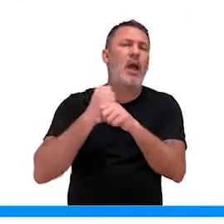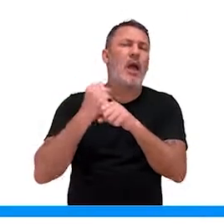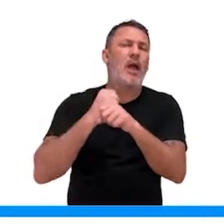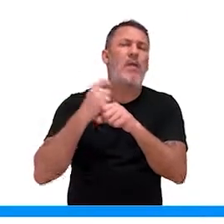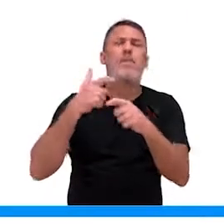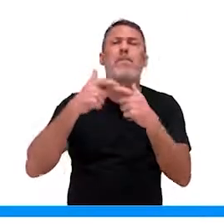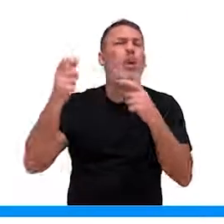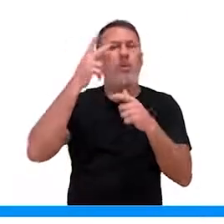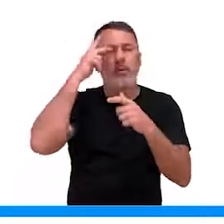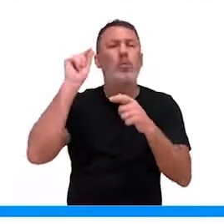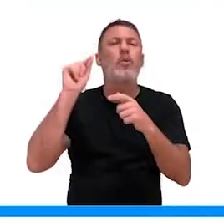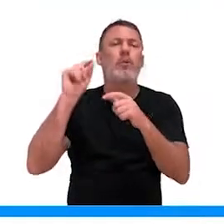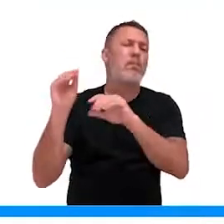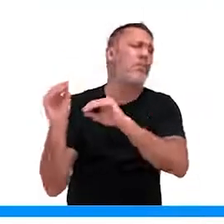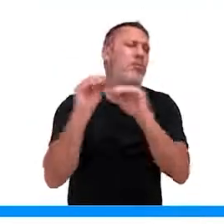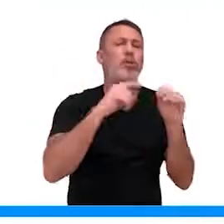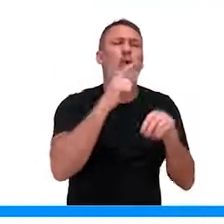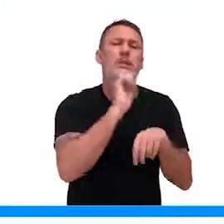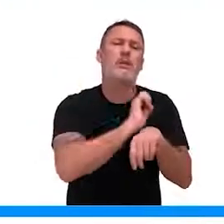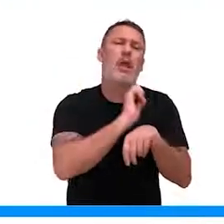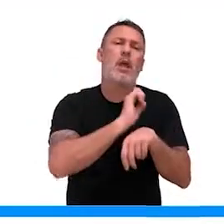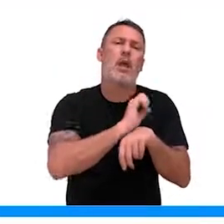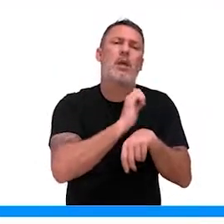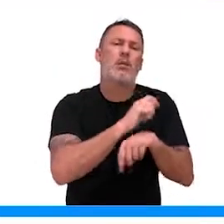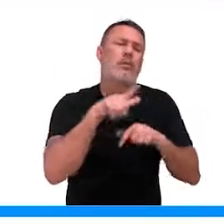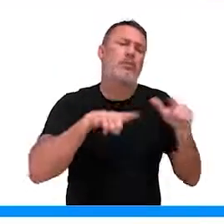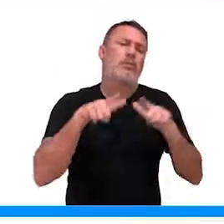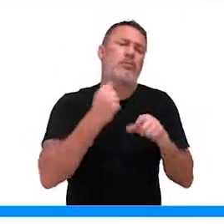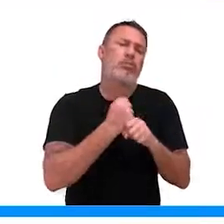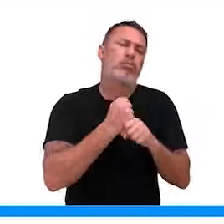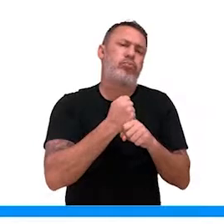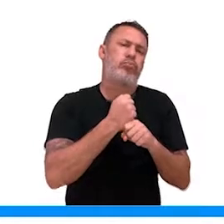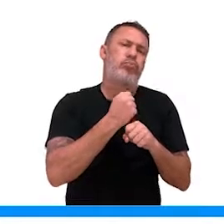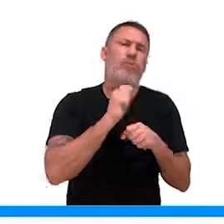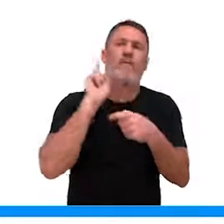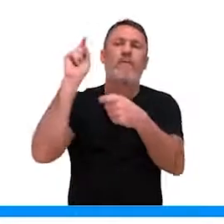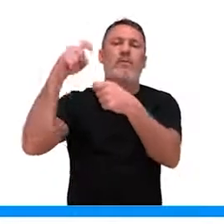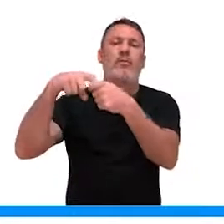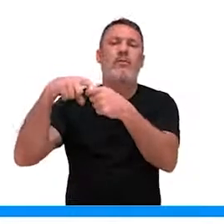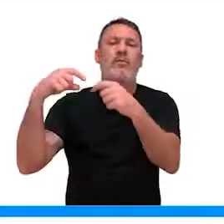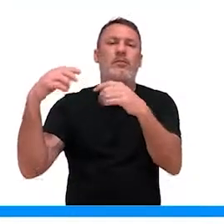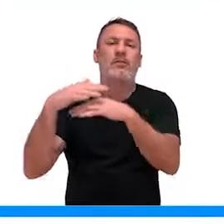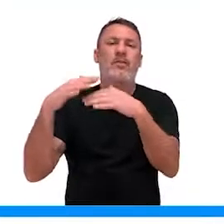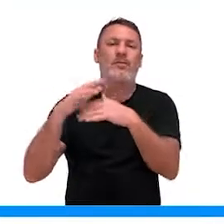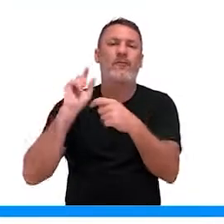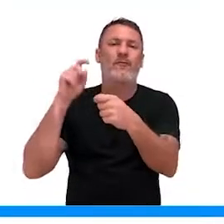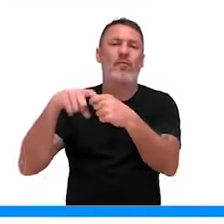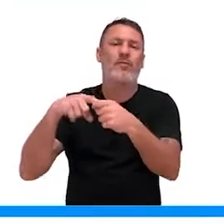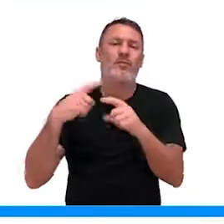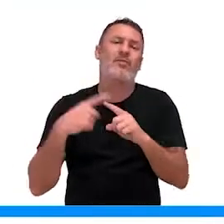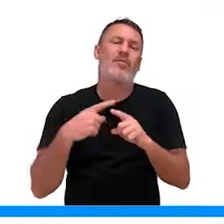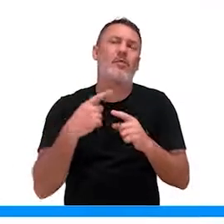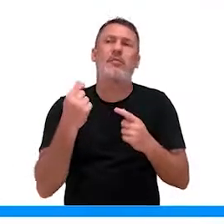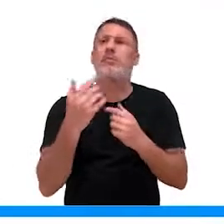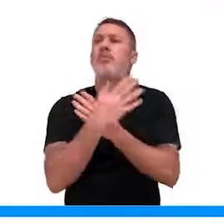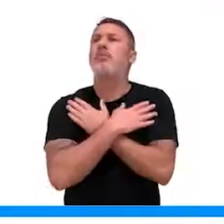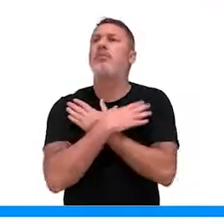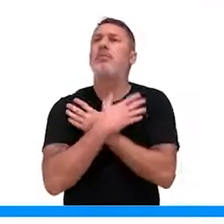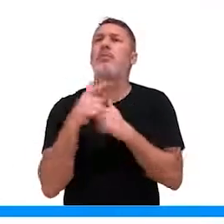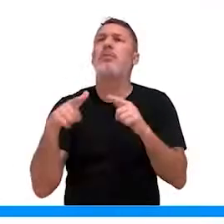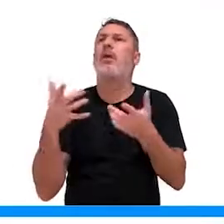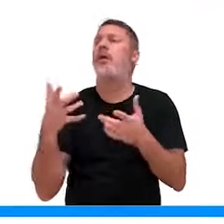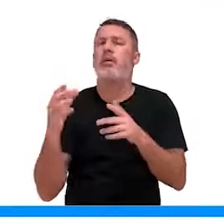foram para outras regiões do Brasil, têm voltado para o Nordeste. Claro, observando e estando atentos